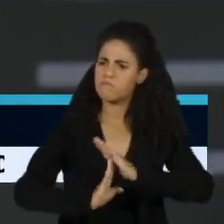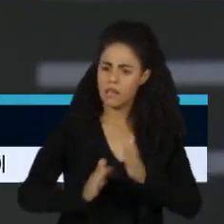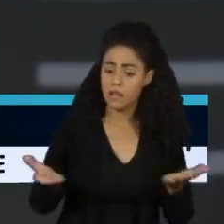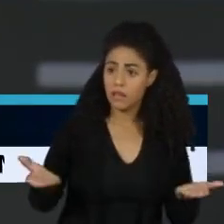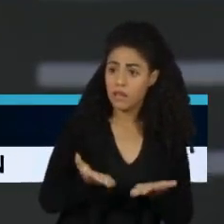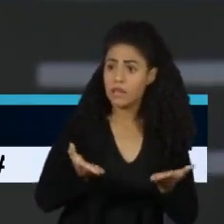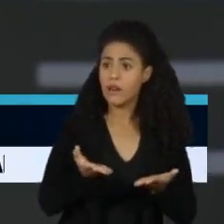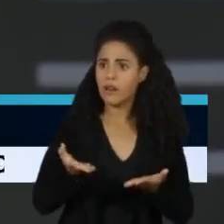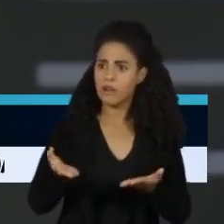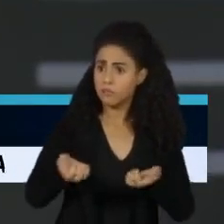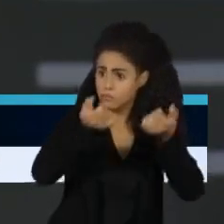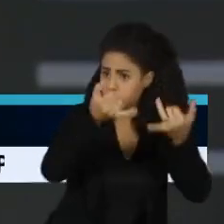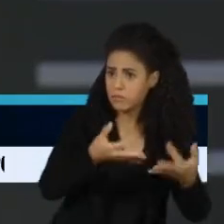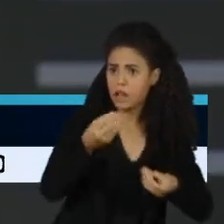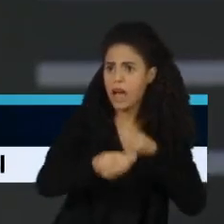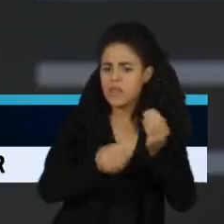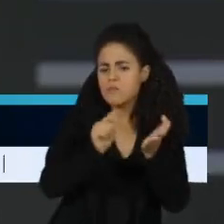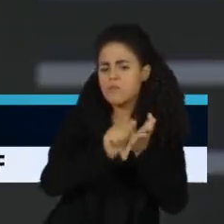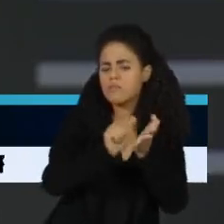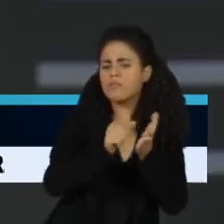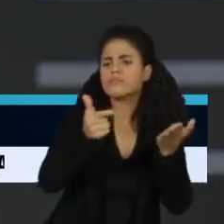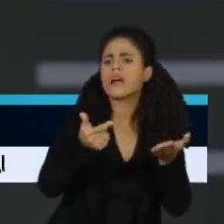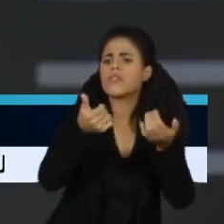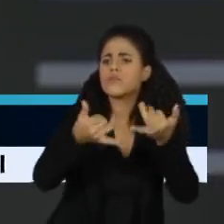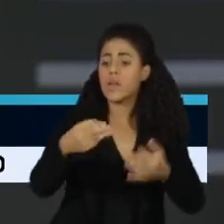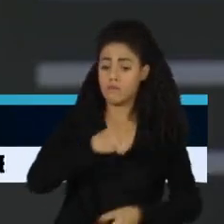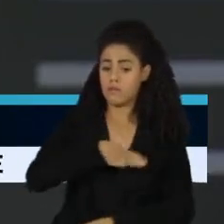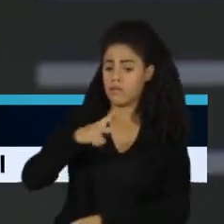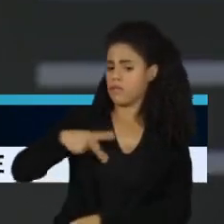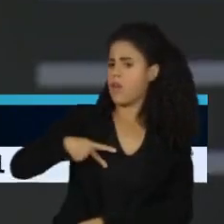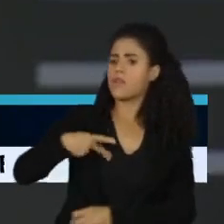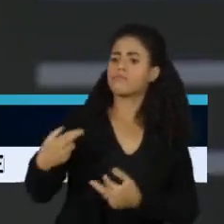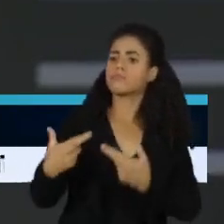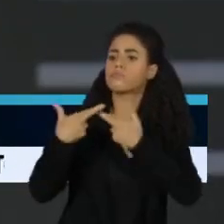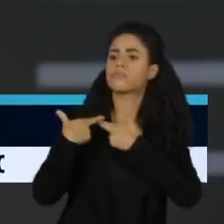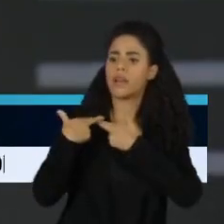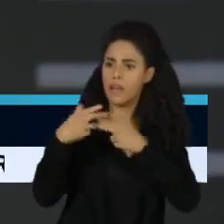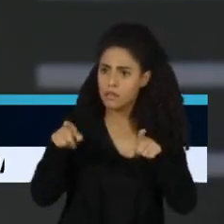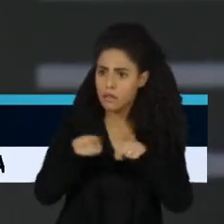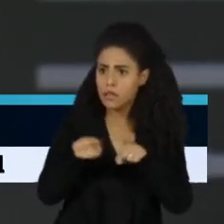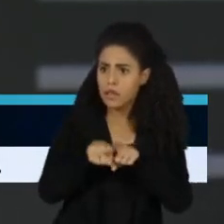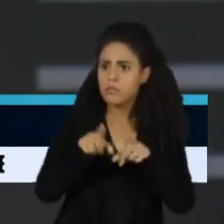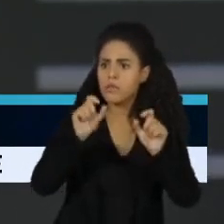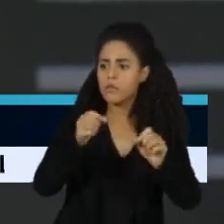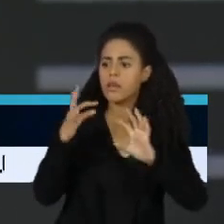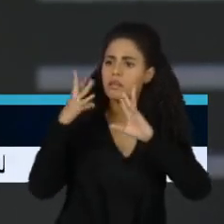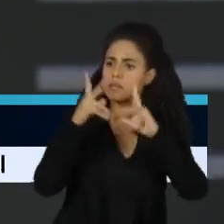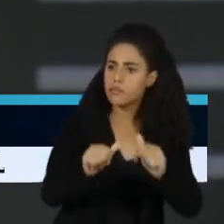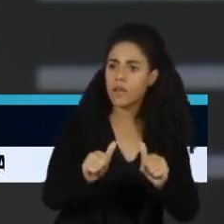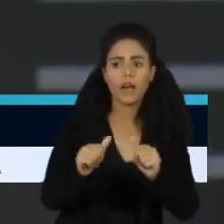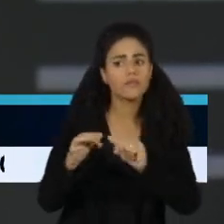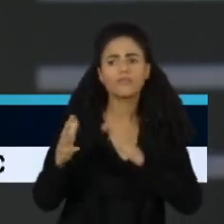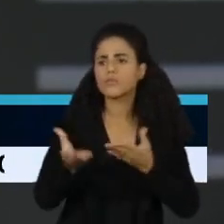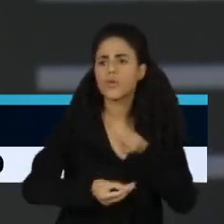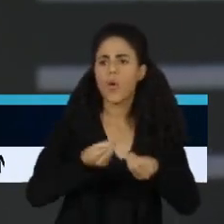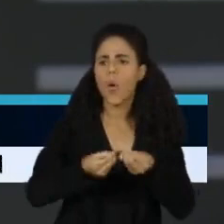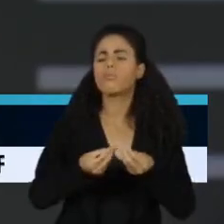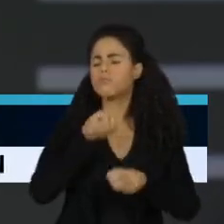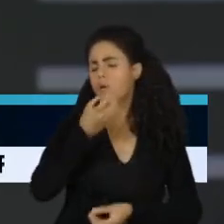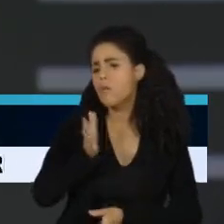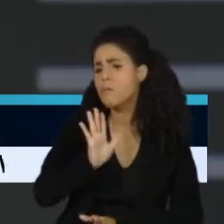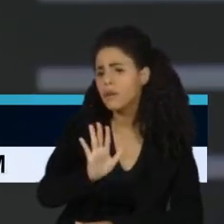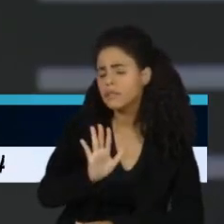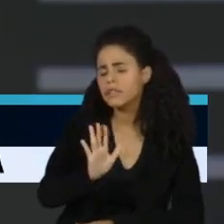pesos e contrapesos. Quer dizer, o papel do Ministério Público, em particular, ao longo desses anos, tem sido de uma omissão extraordinária,